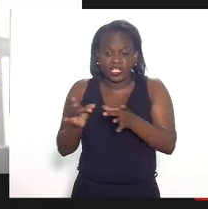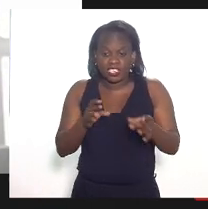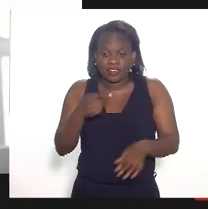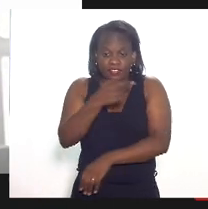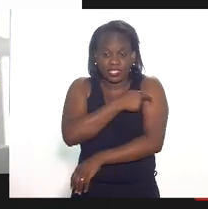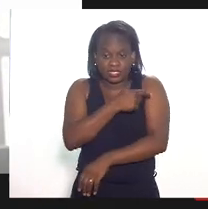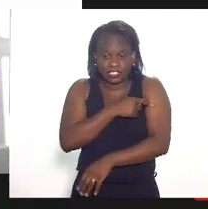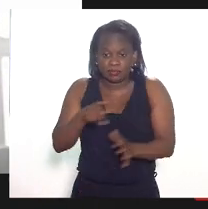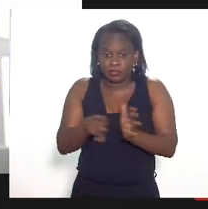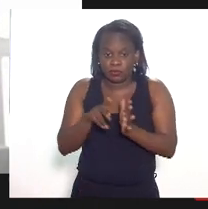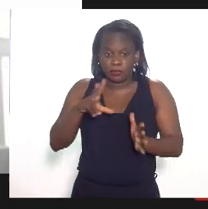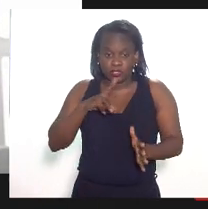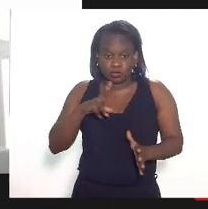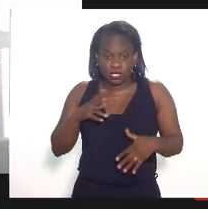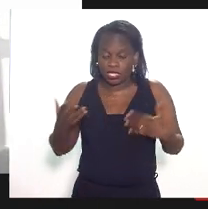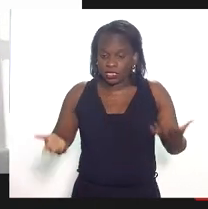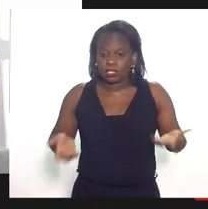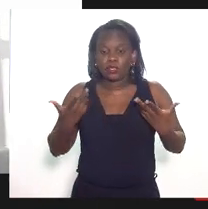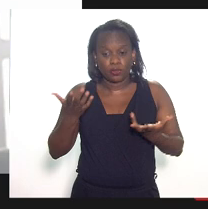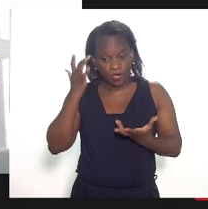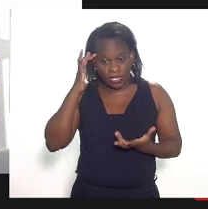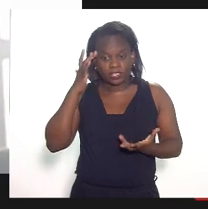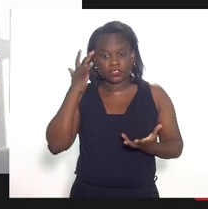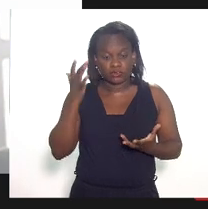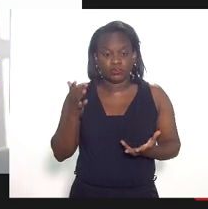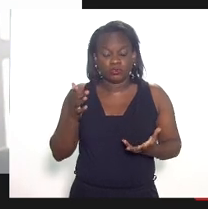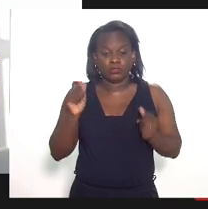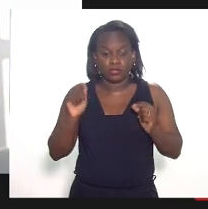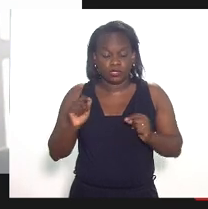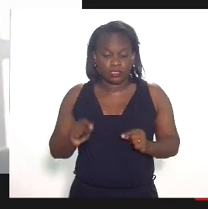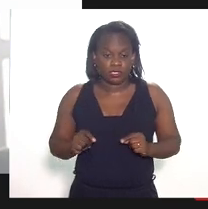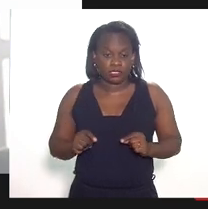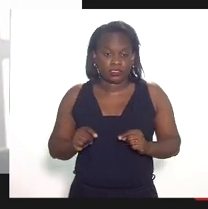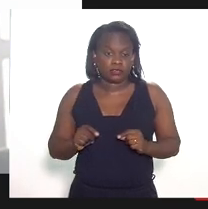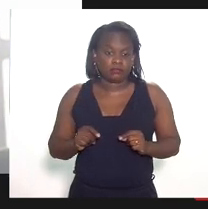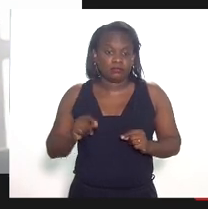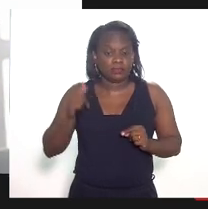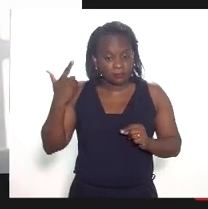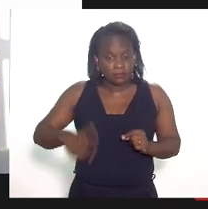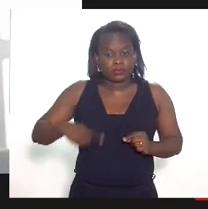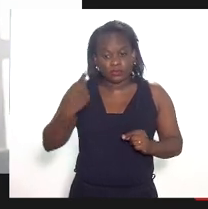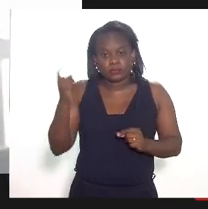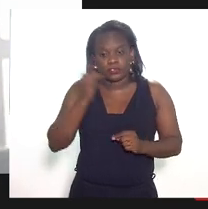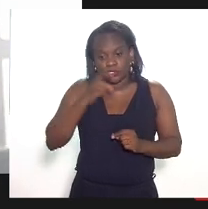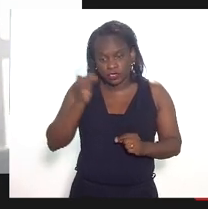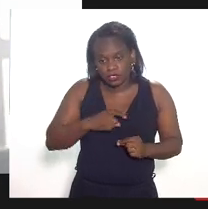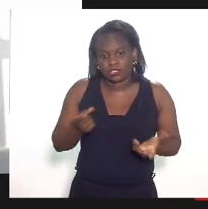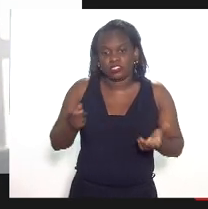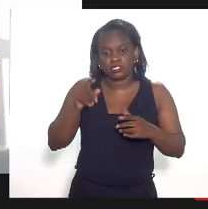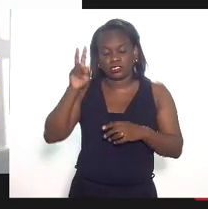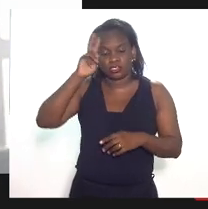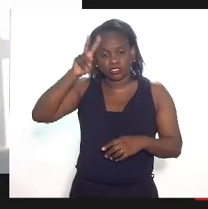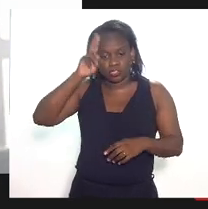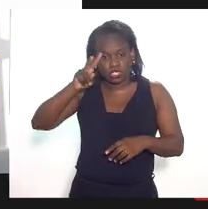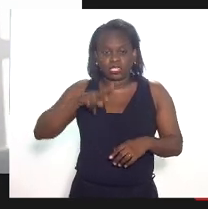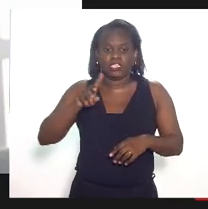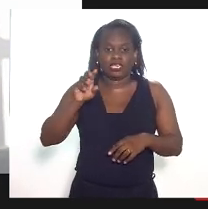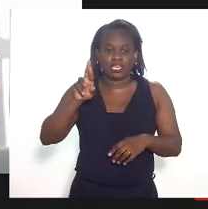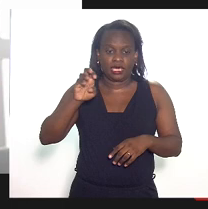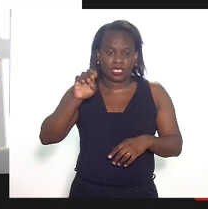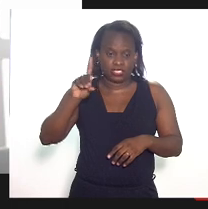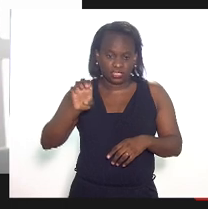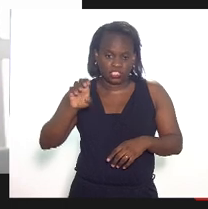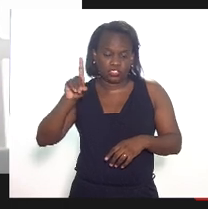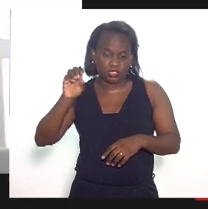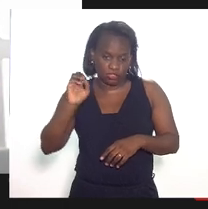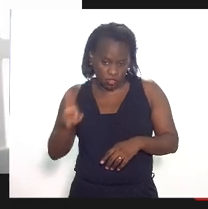vacinas para a rede privada. Então, quero crer que essa seja mais uma fake news, essa história da rede DOR. E